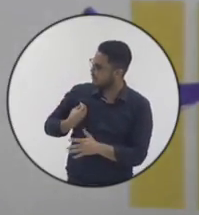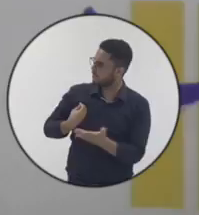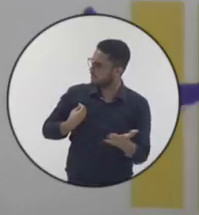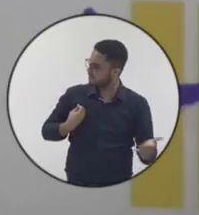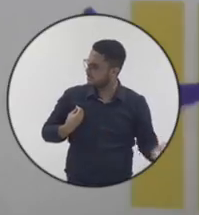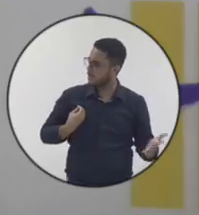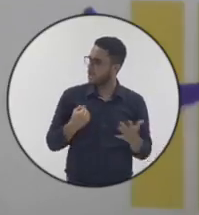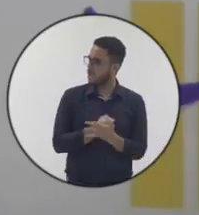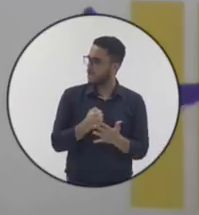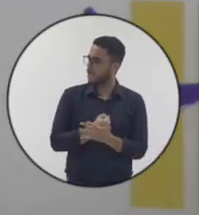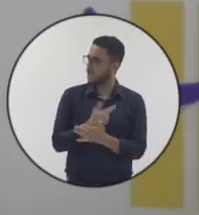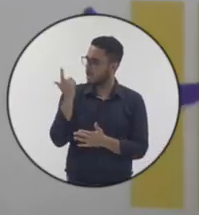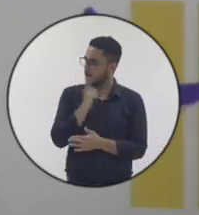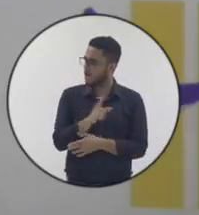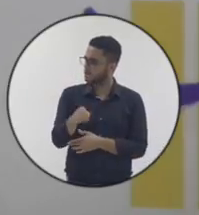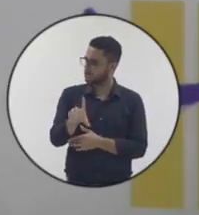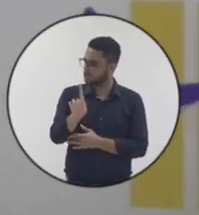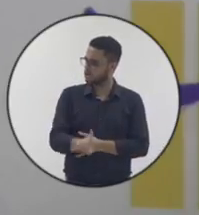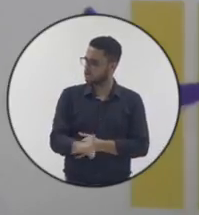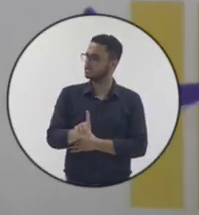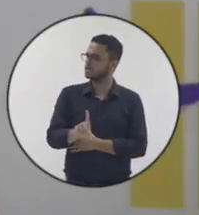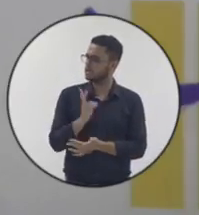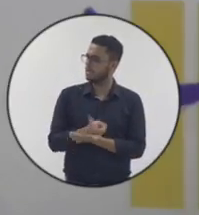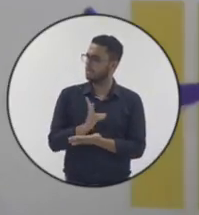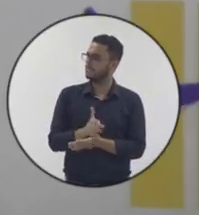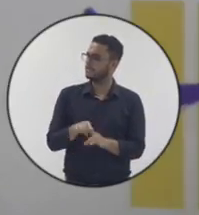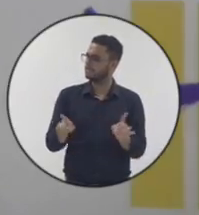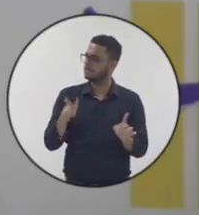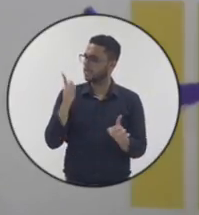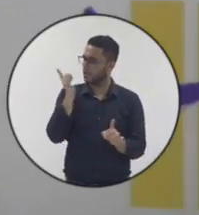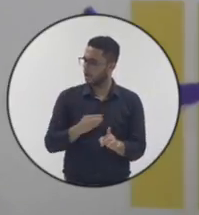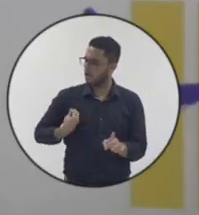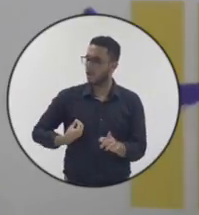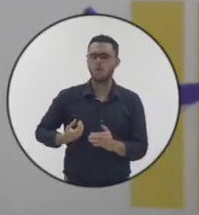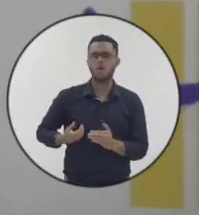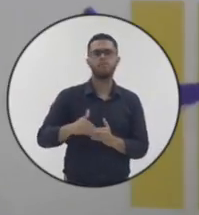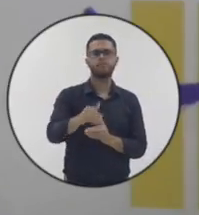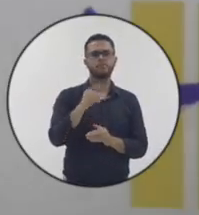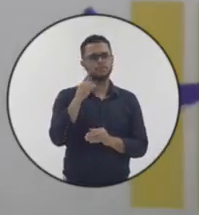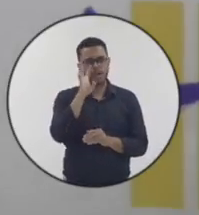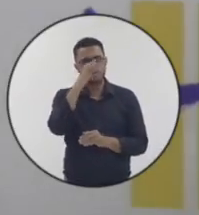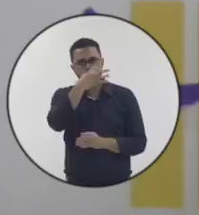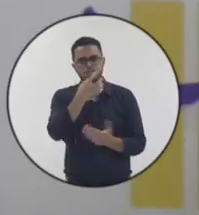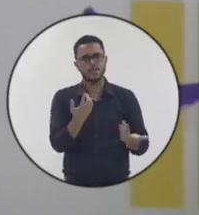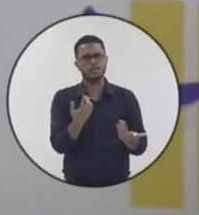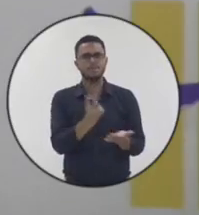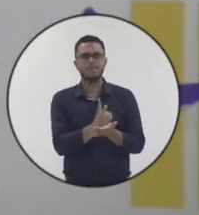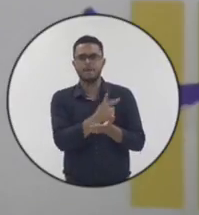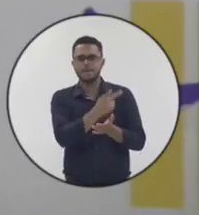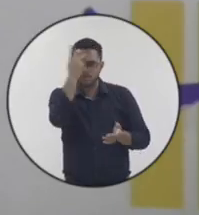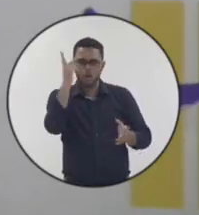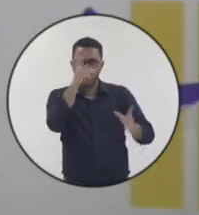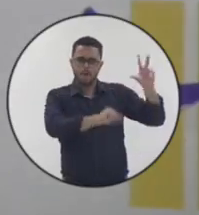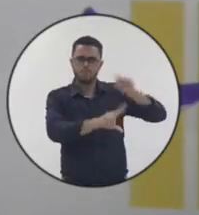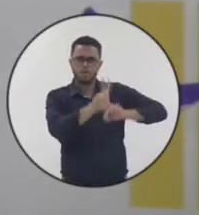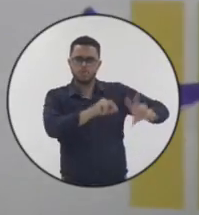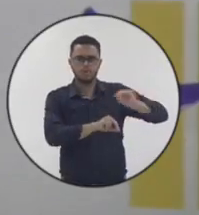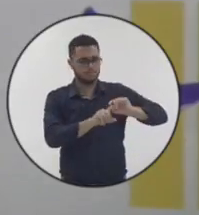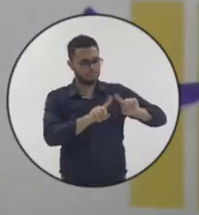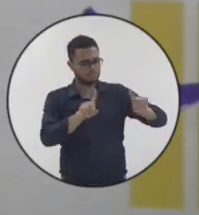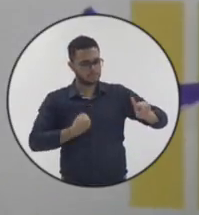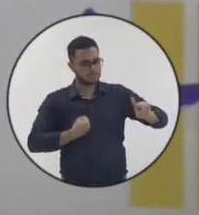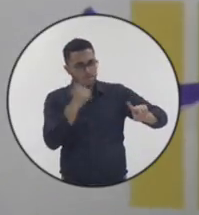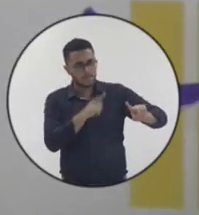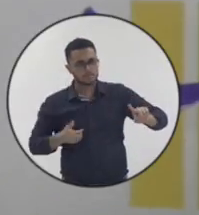essa resistência toda de direitos, né? Que sobreviveram, na perspectiva da resistência, a essa negação de tudo. Então,